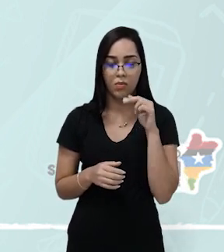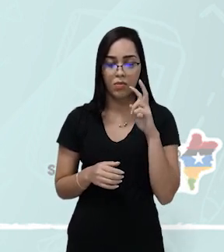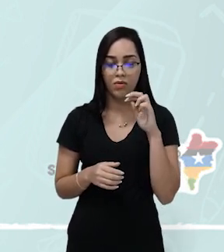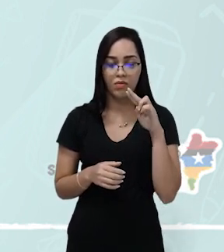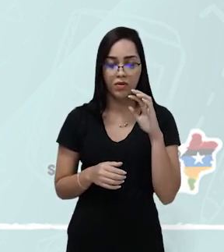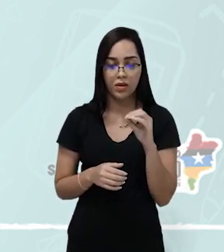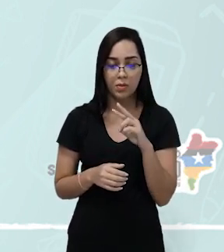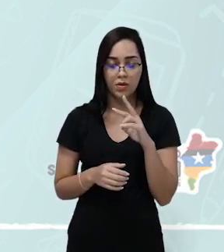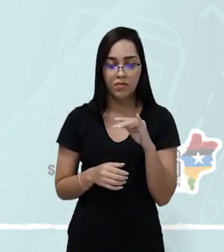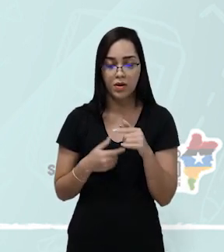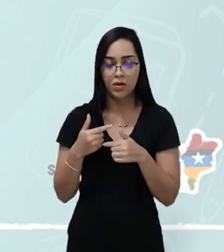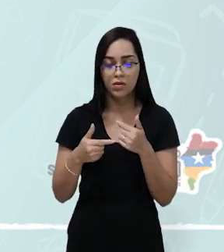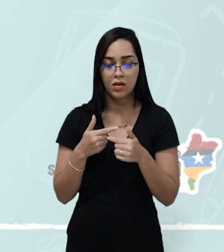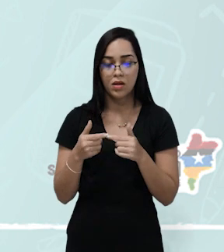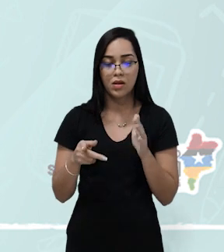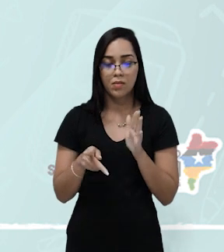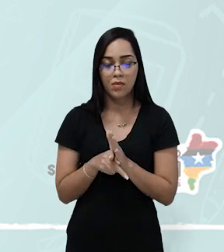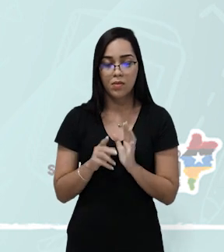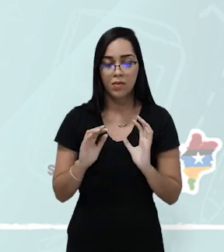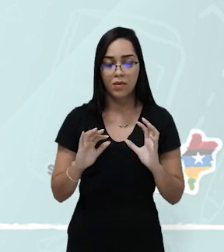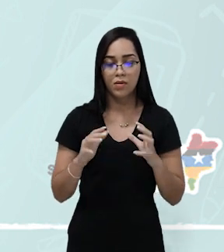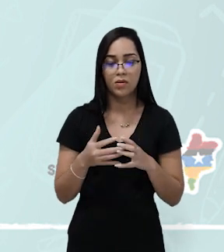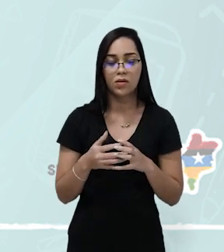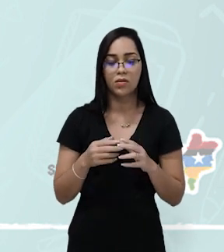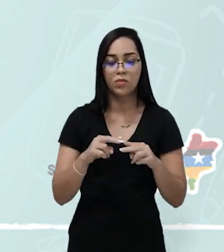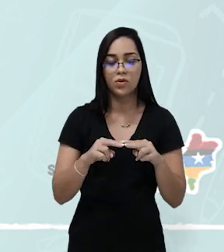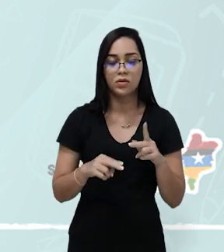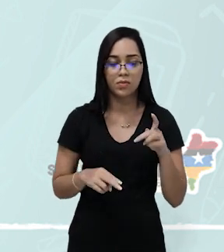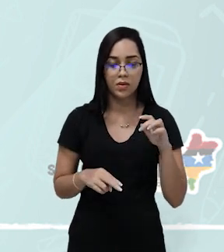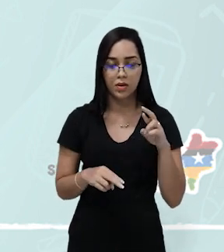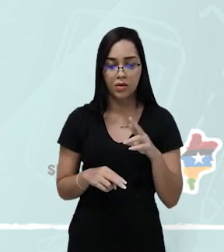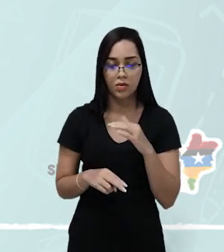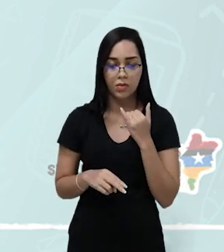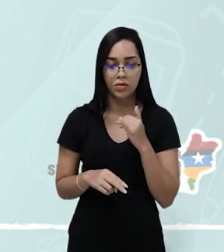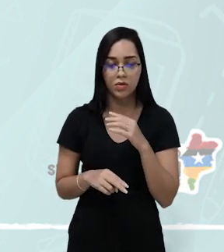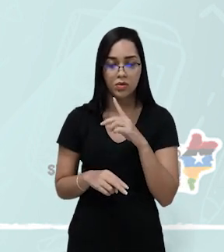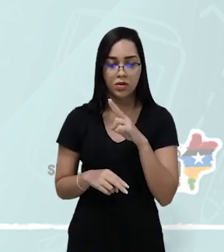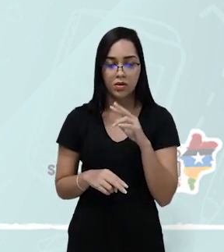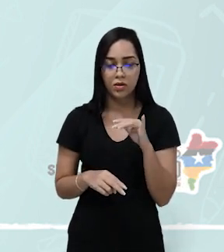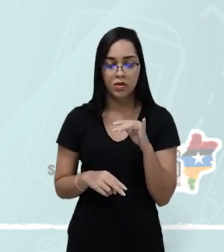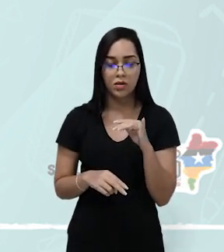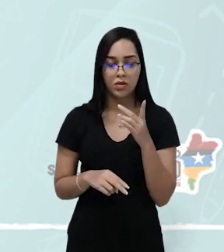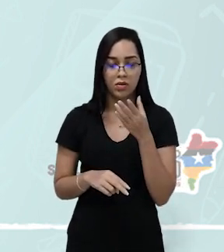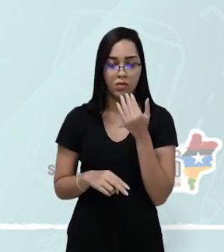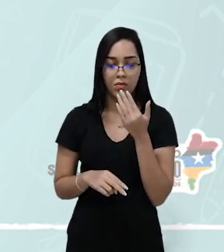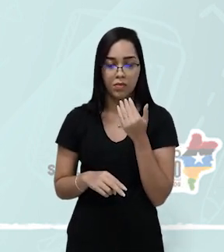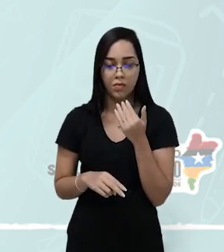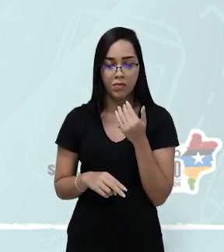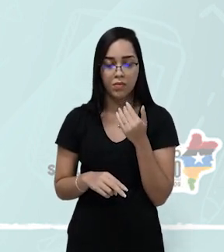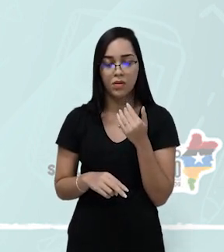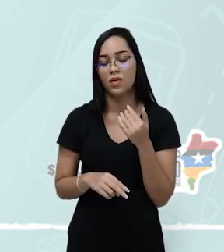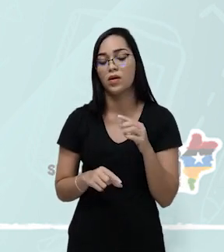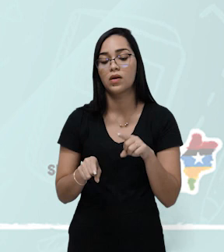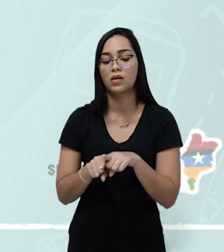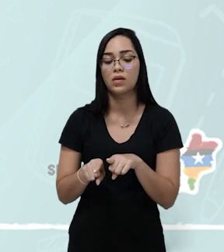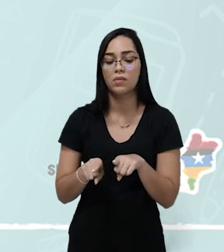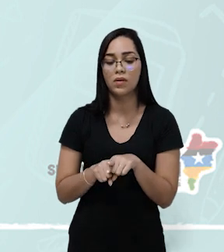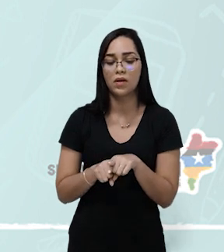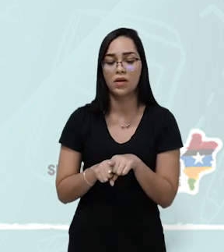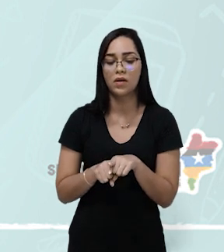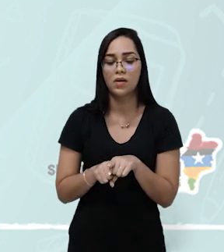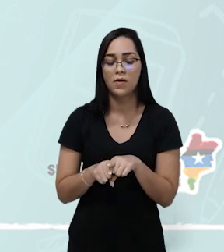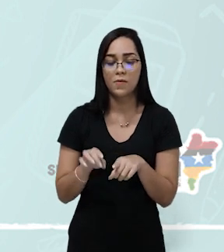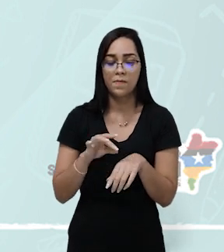antropófaga, Peri toma veneno e vai lutar na própria aldeia. Assim, após Peri morrer em combate,